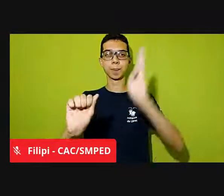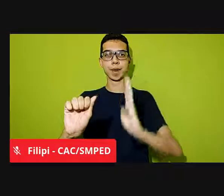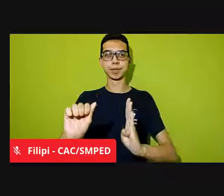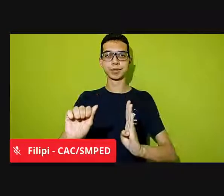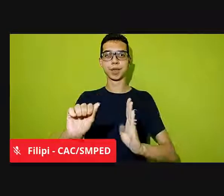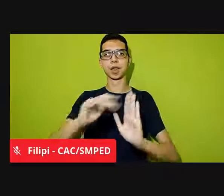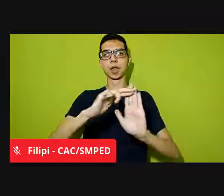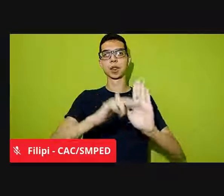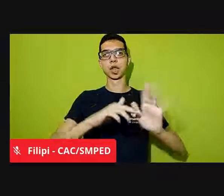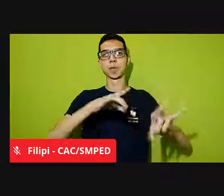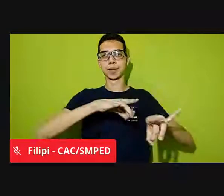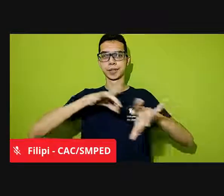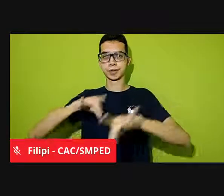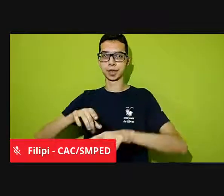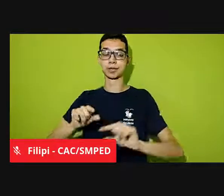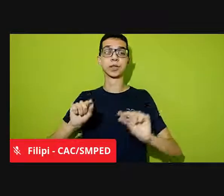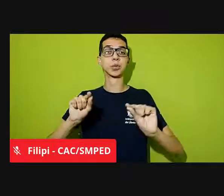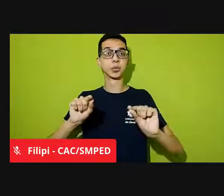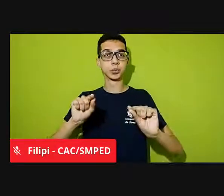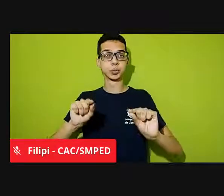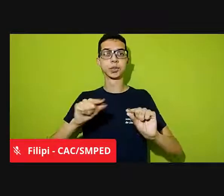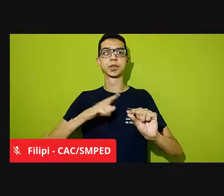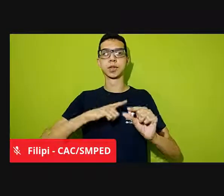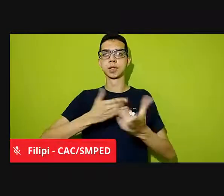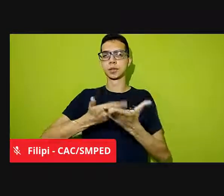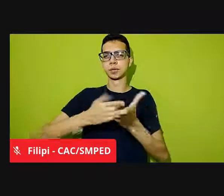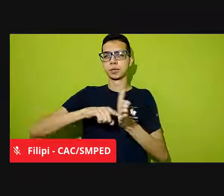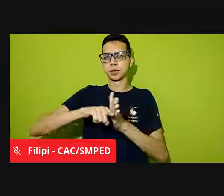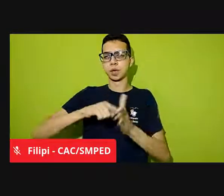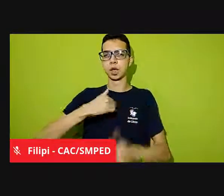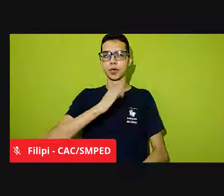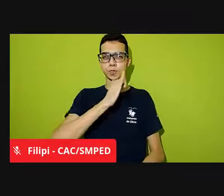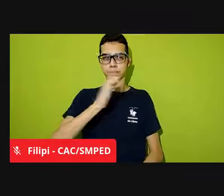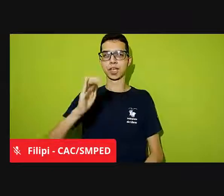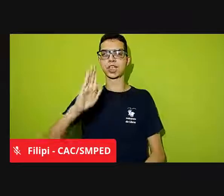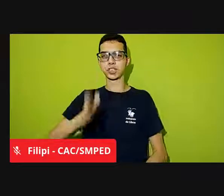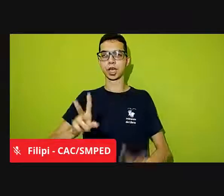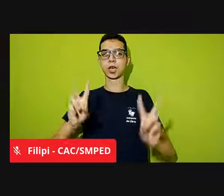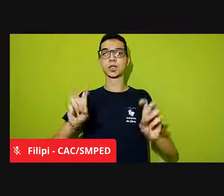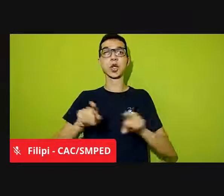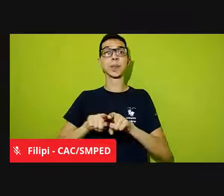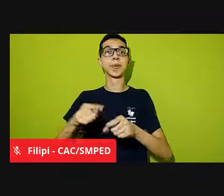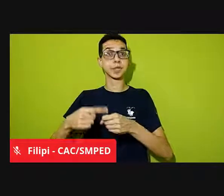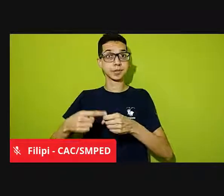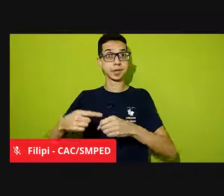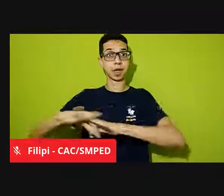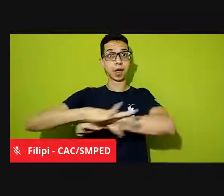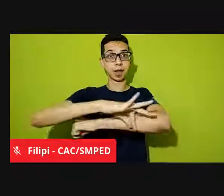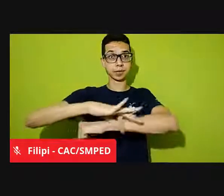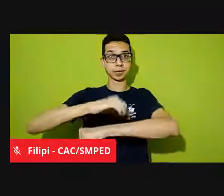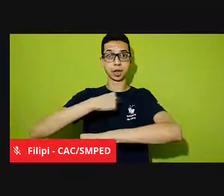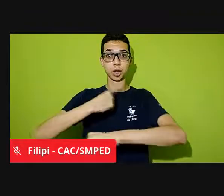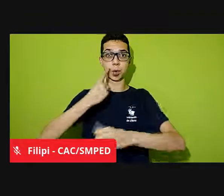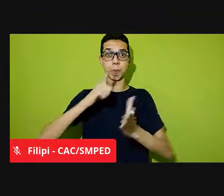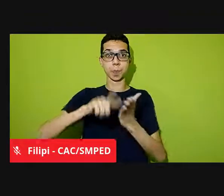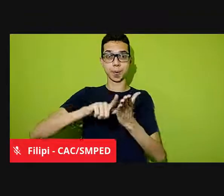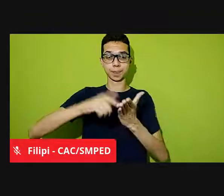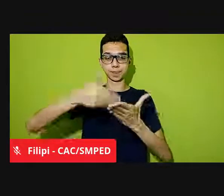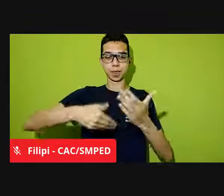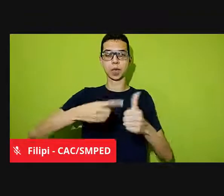Desenho Universal. Esses estudos que eu falei sobre a acessibilidade arquitetônica, abri a cola.